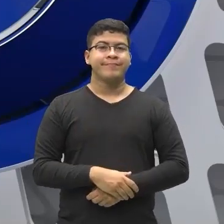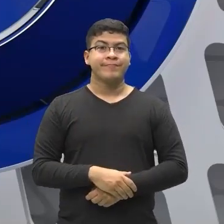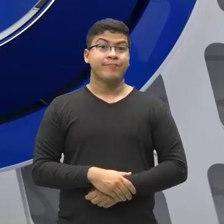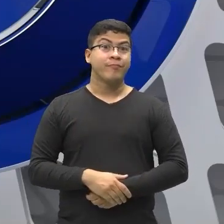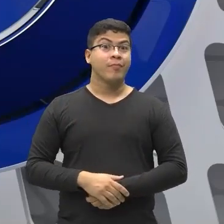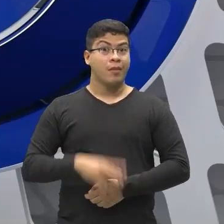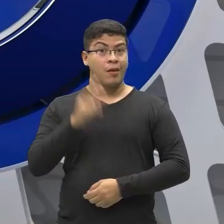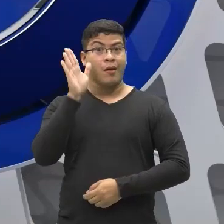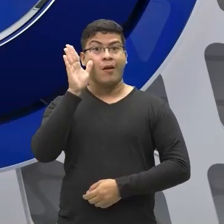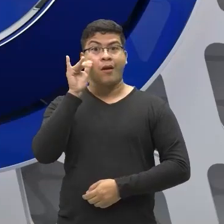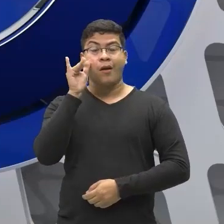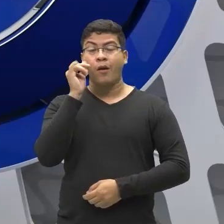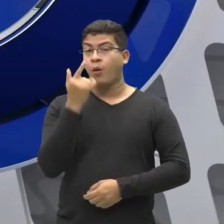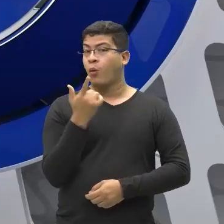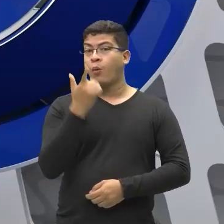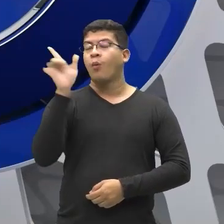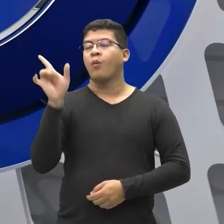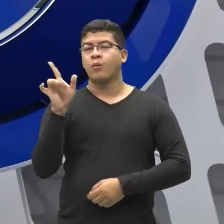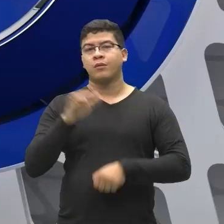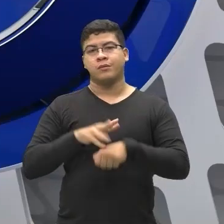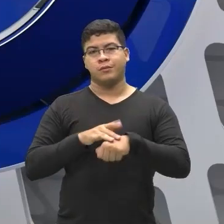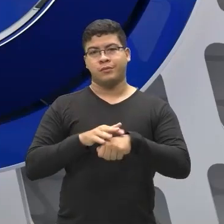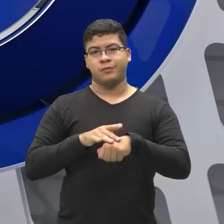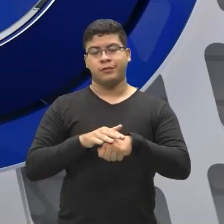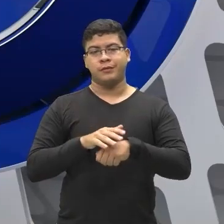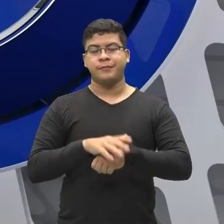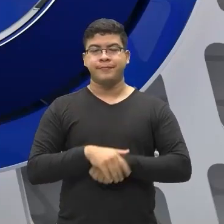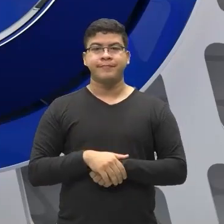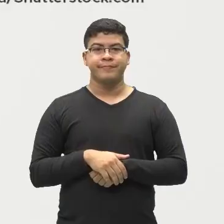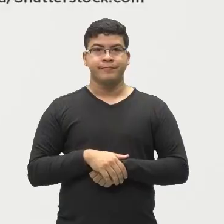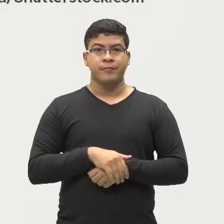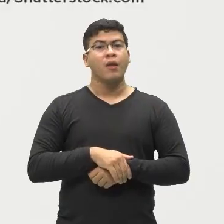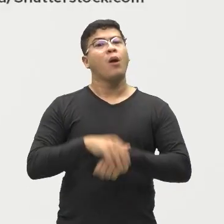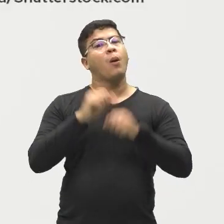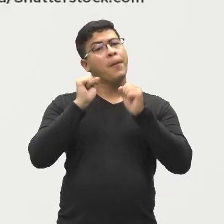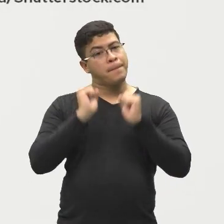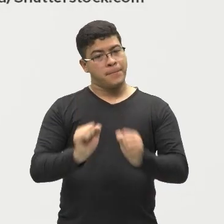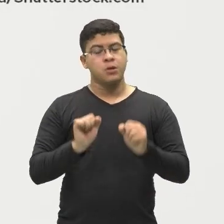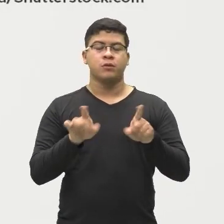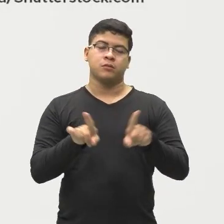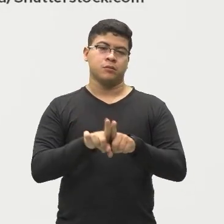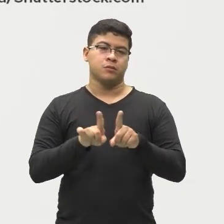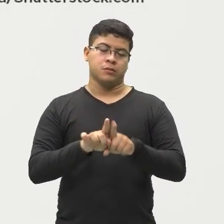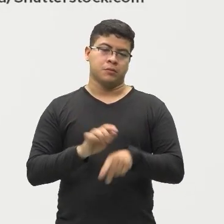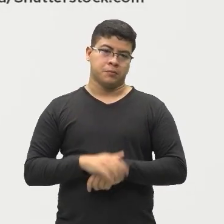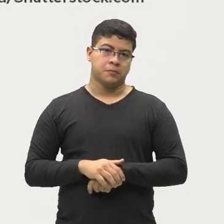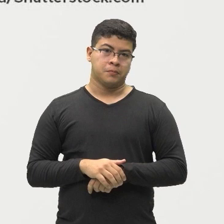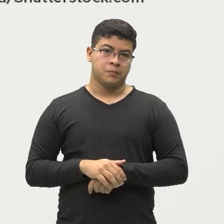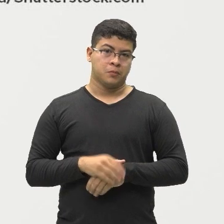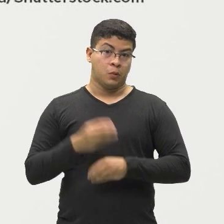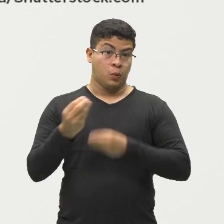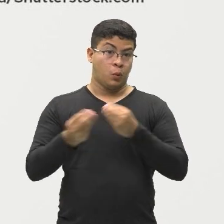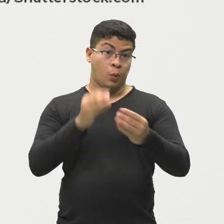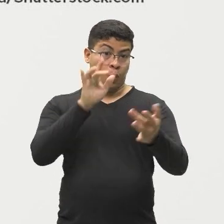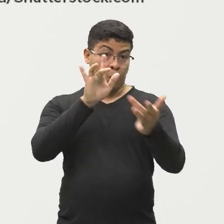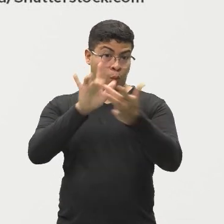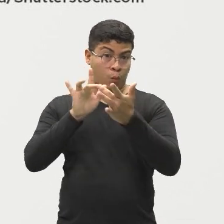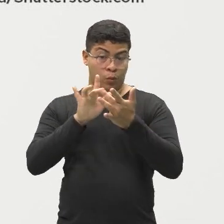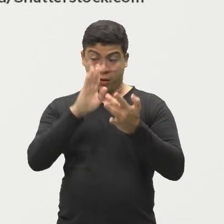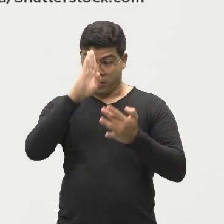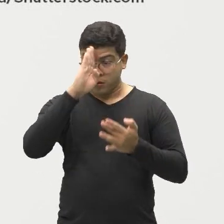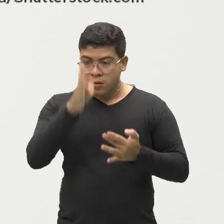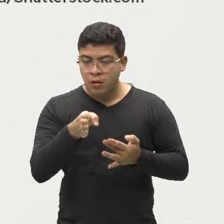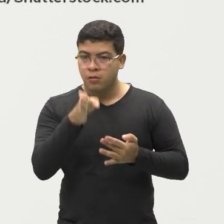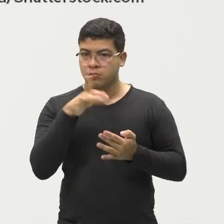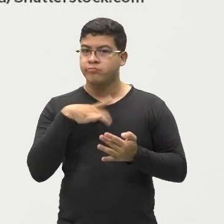mais informações sobre as doenças infecciosas. Elas podem ser adquiridas por meio do contato direto, como